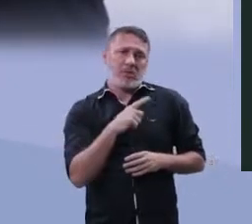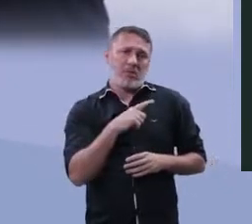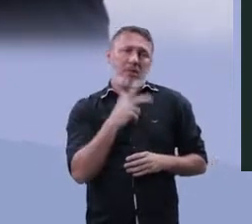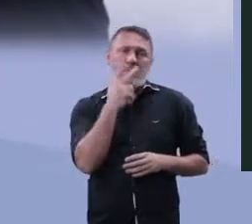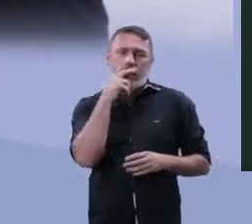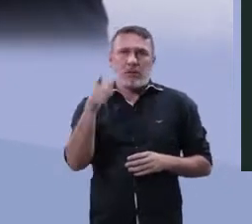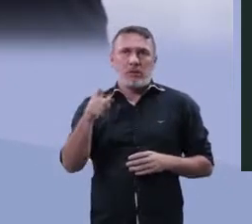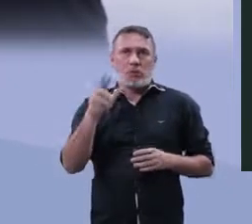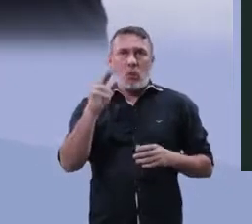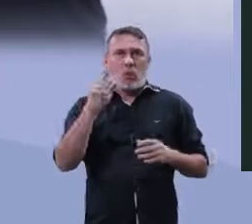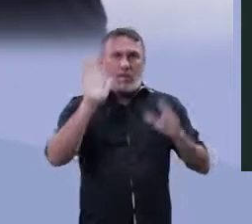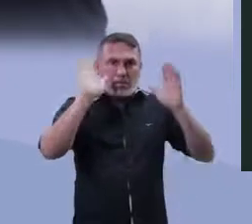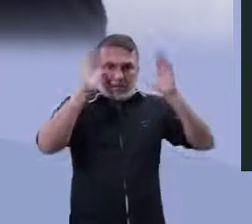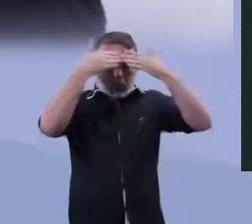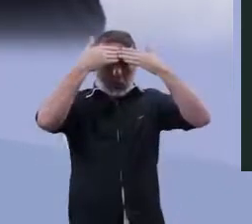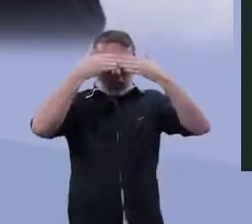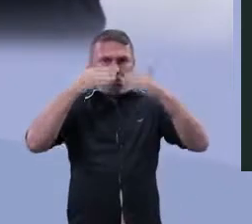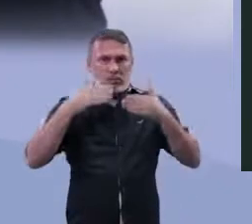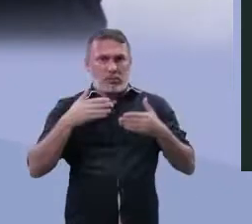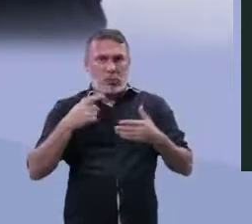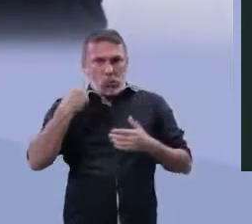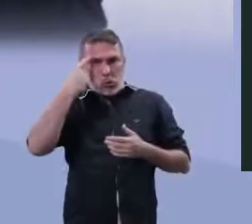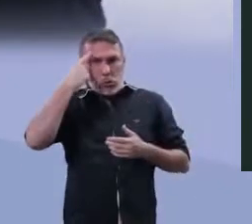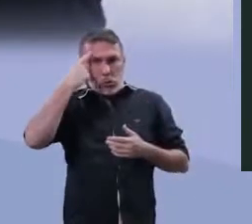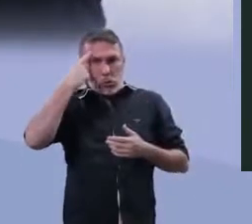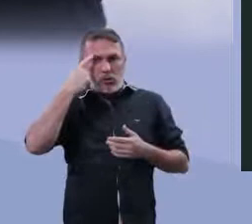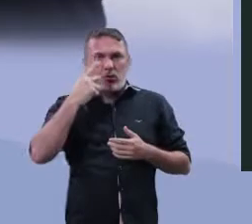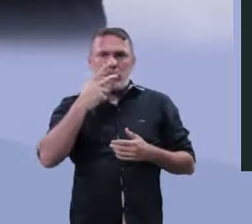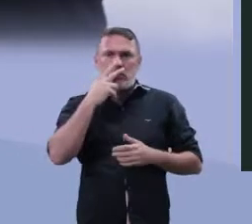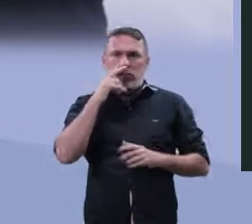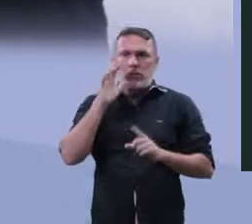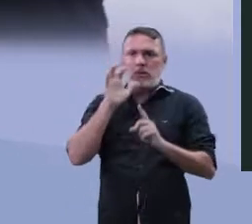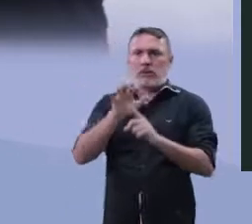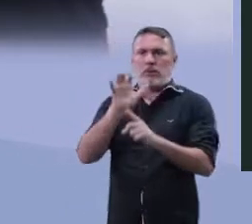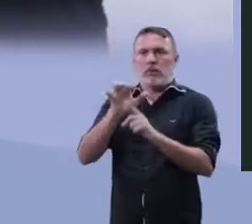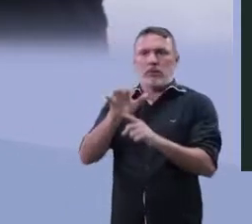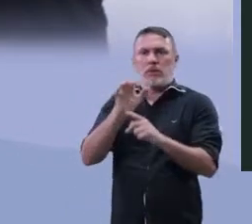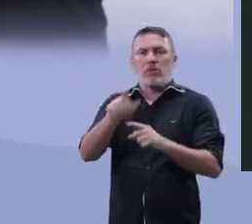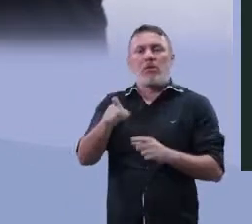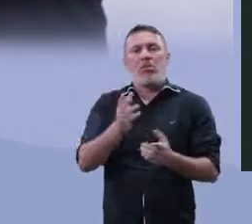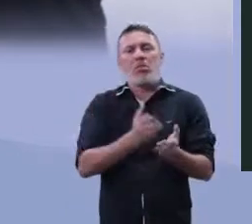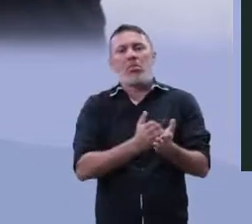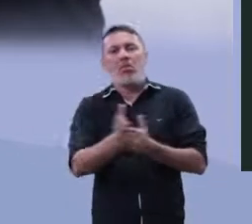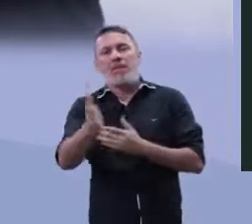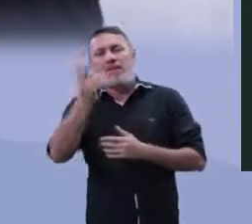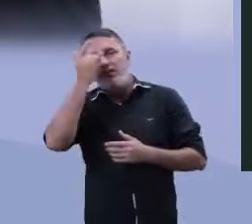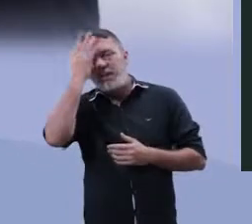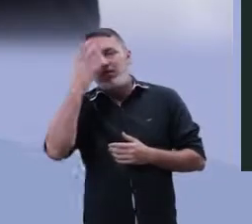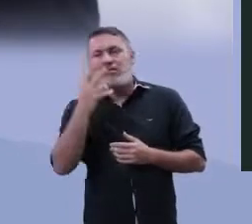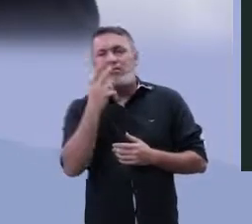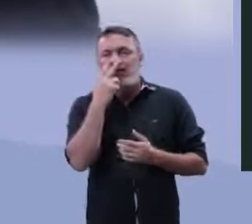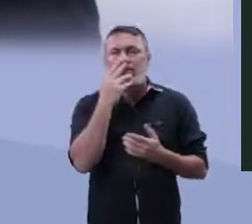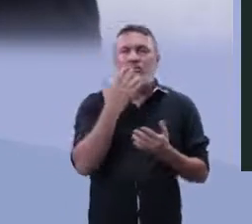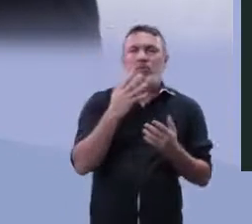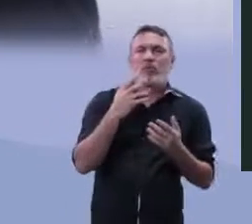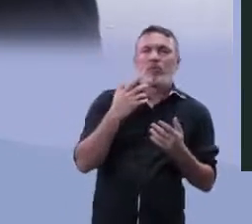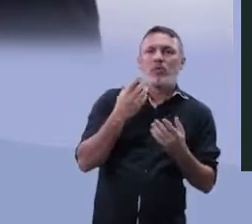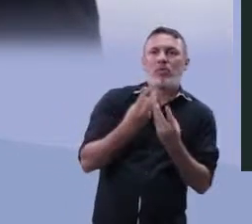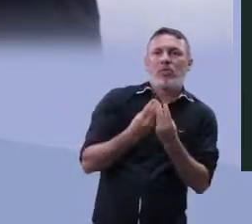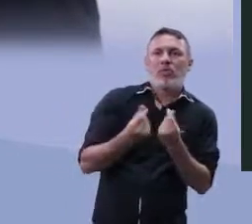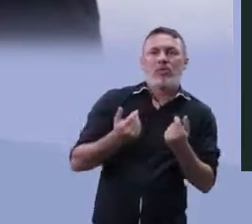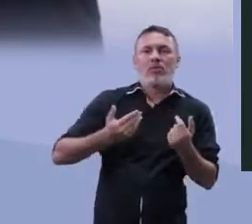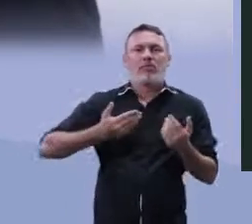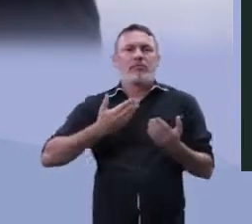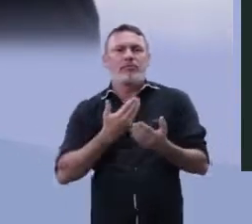forte, mas também é antes de tudo um fanático, ou seja, alguém que pode ser facilmente submetido